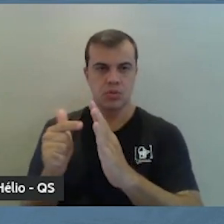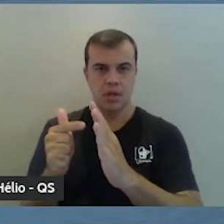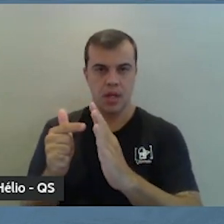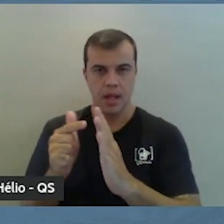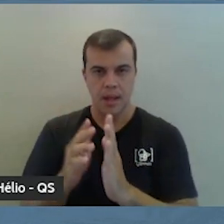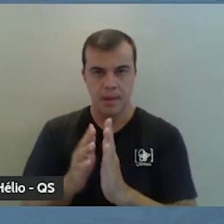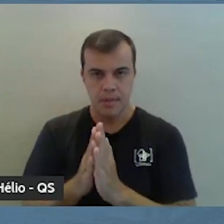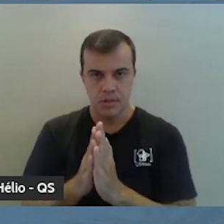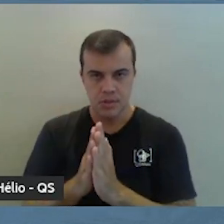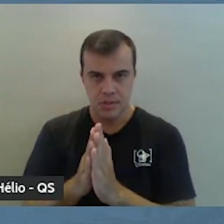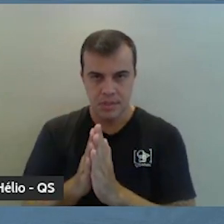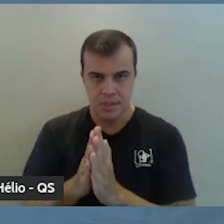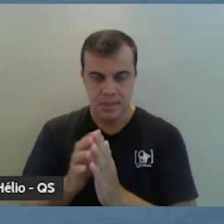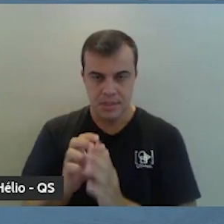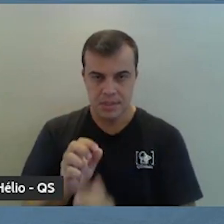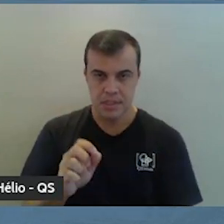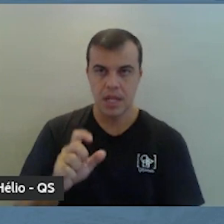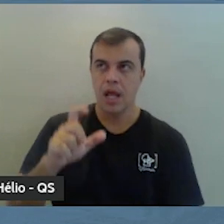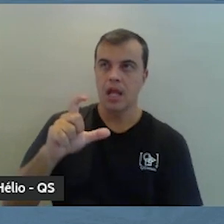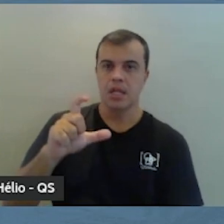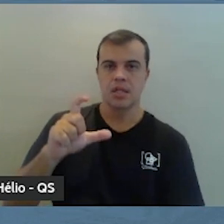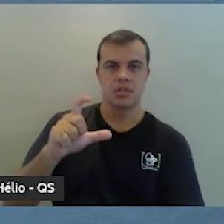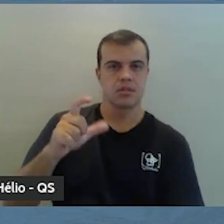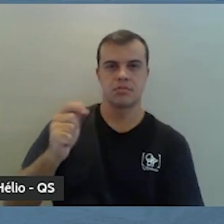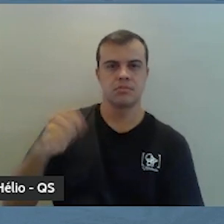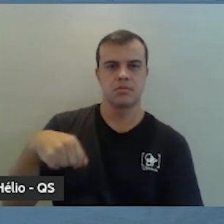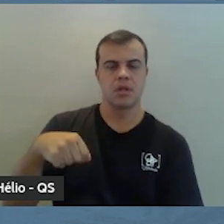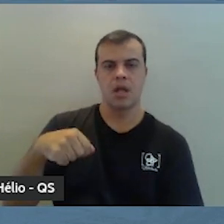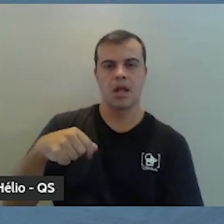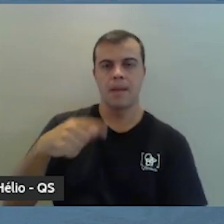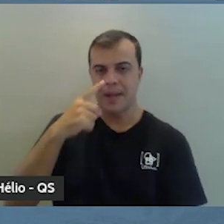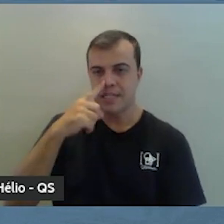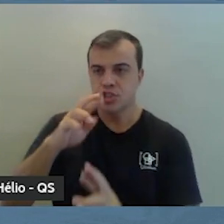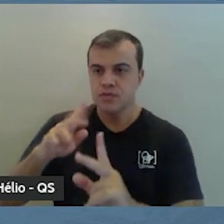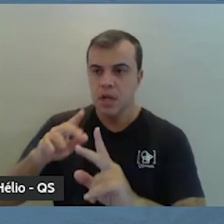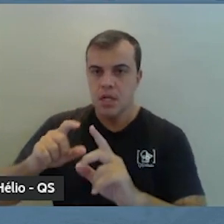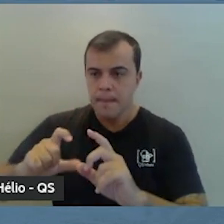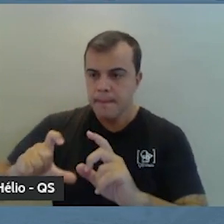pessoas não têm o tamanho de um terço da torre.